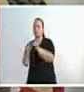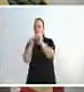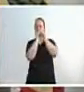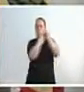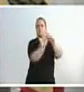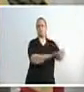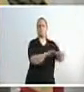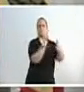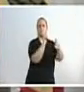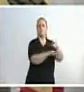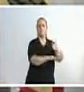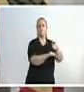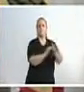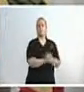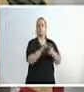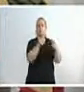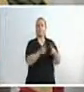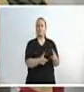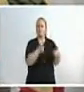um local que era perto de